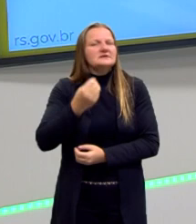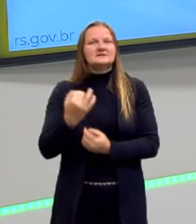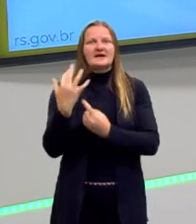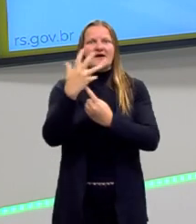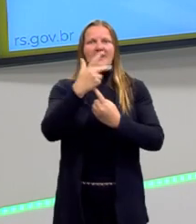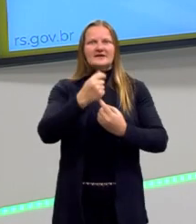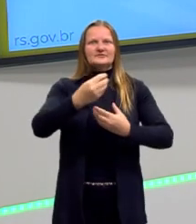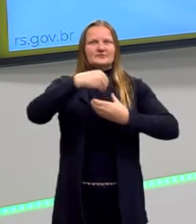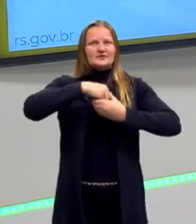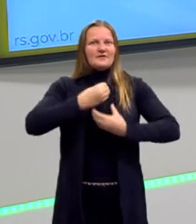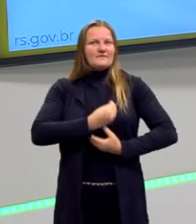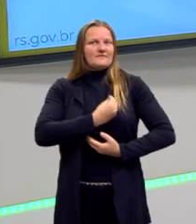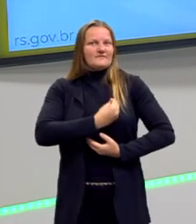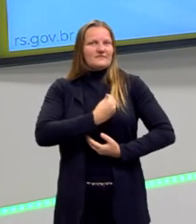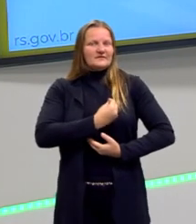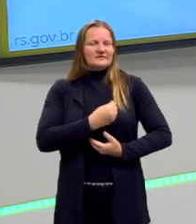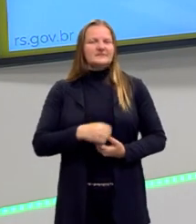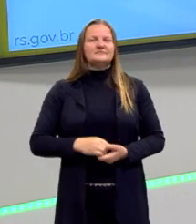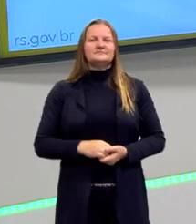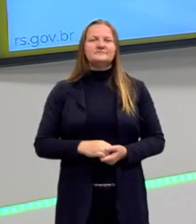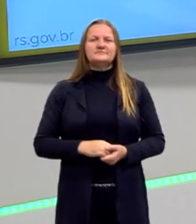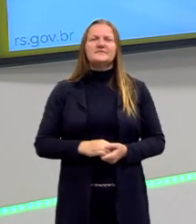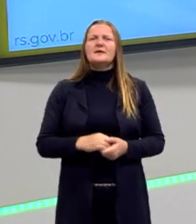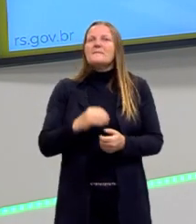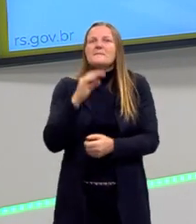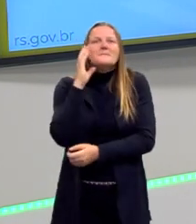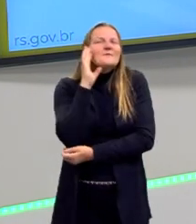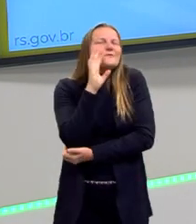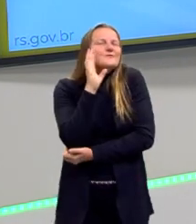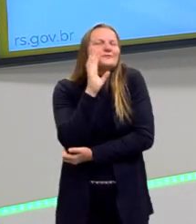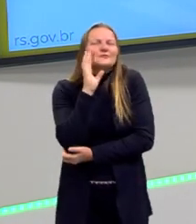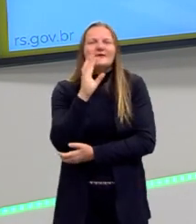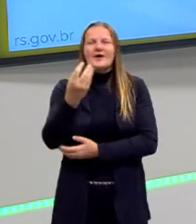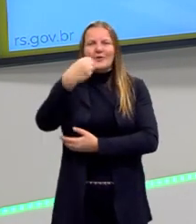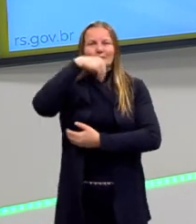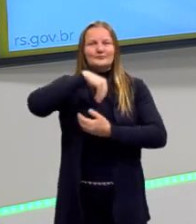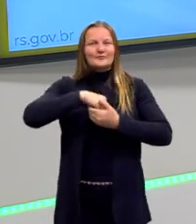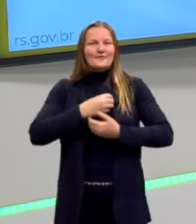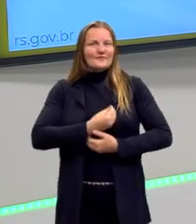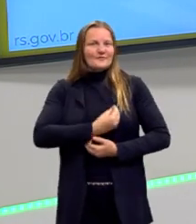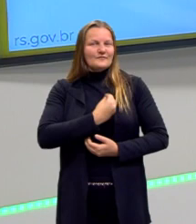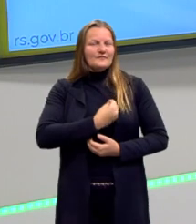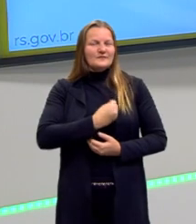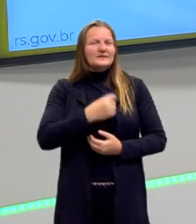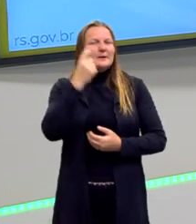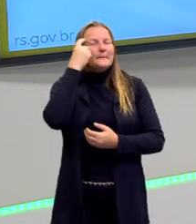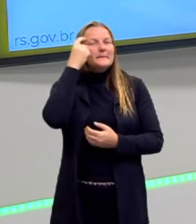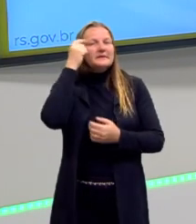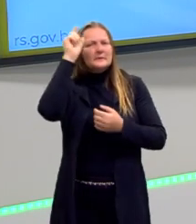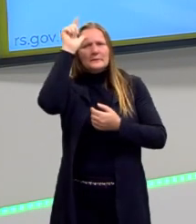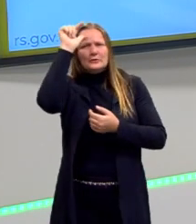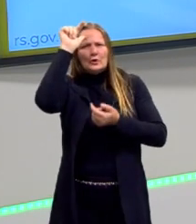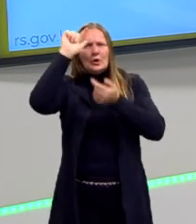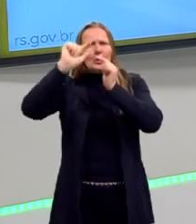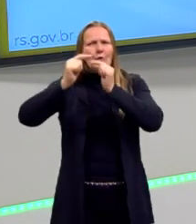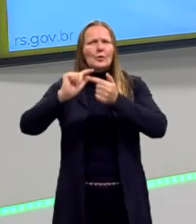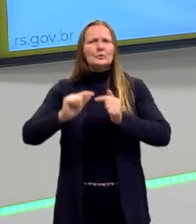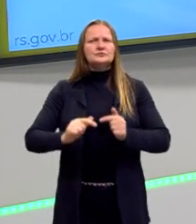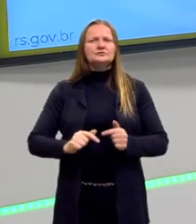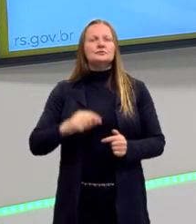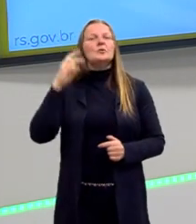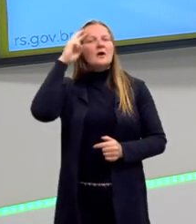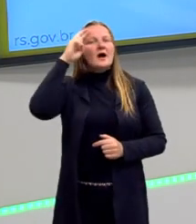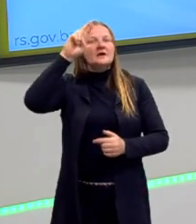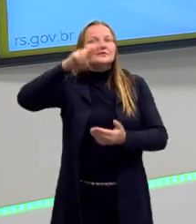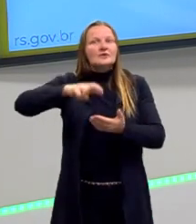arte né Vamos nos imbuir nesse mundo a arte que é algo muito legal para nossas vidas porque o pensamento lógico racional ele